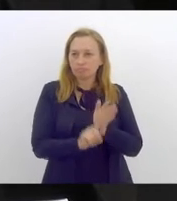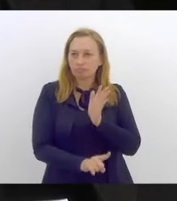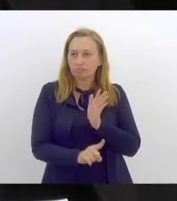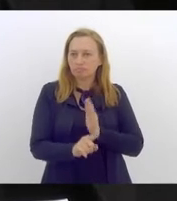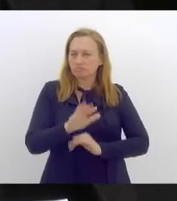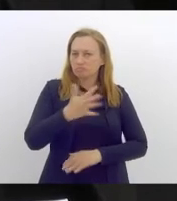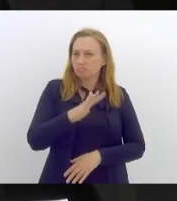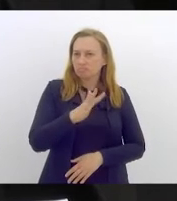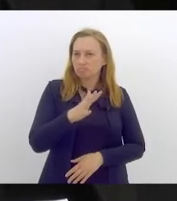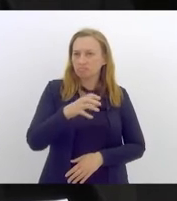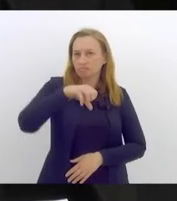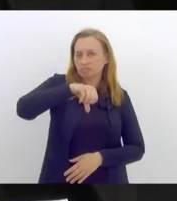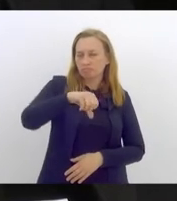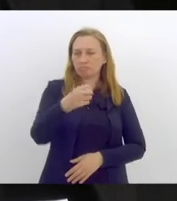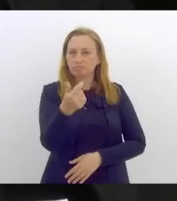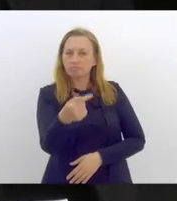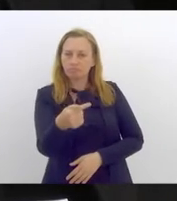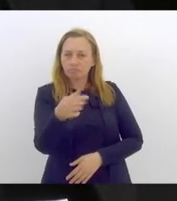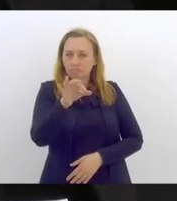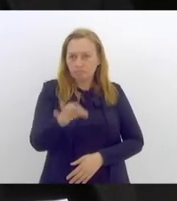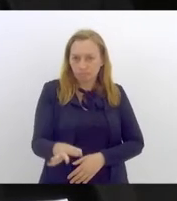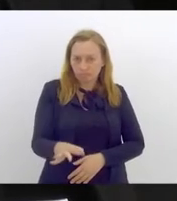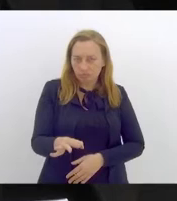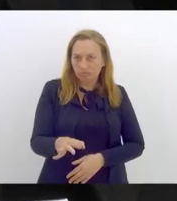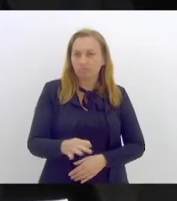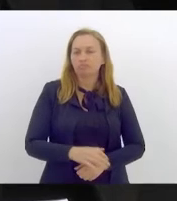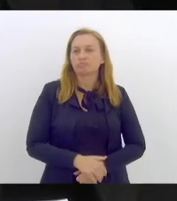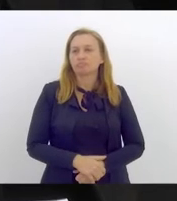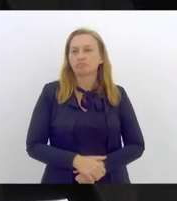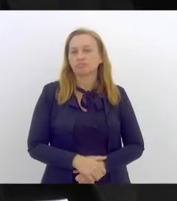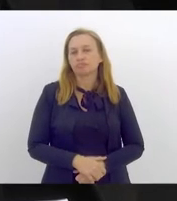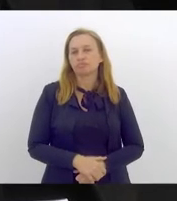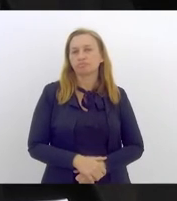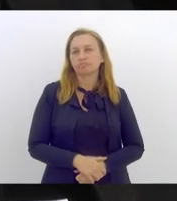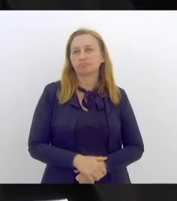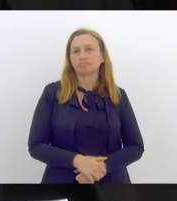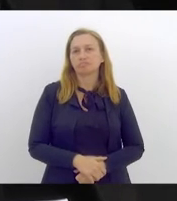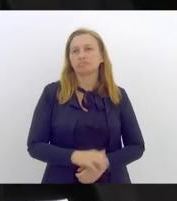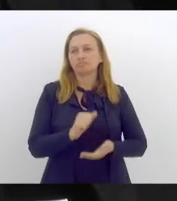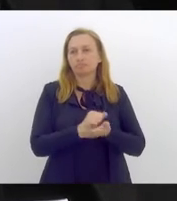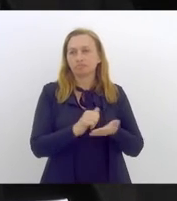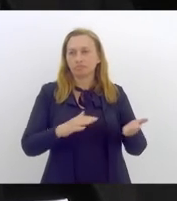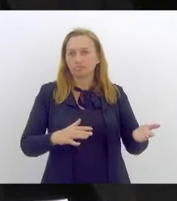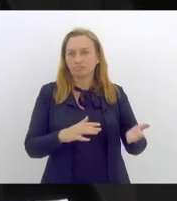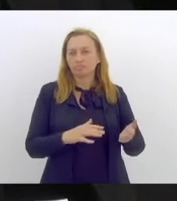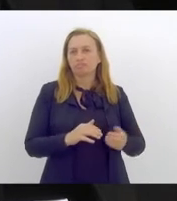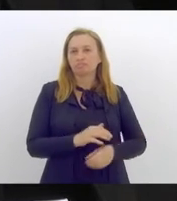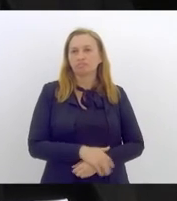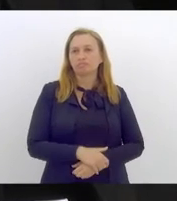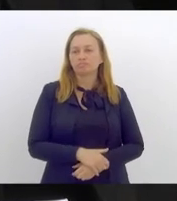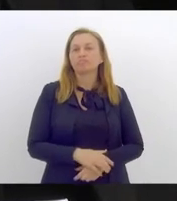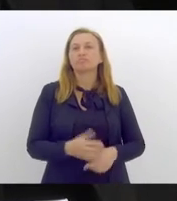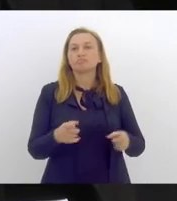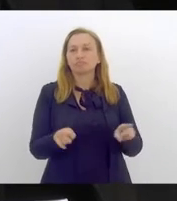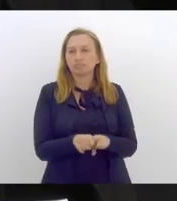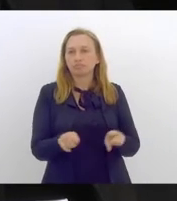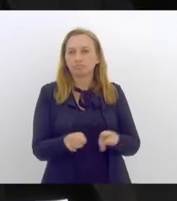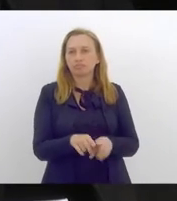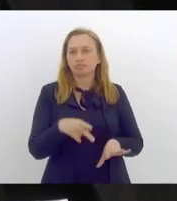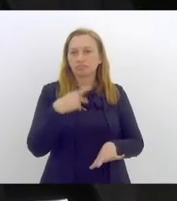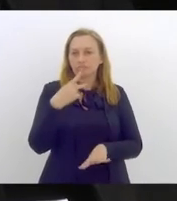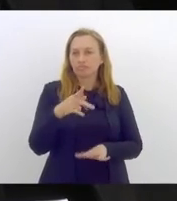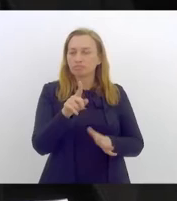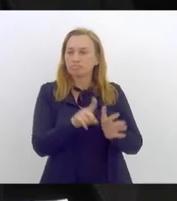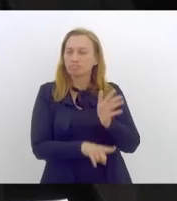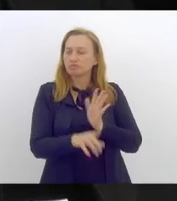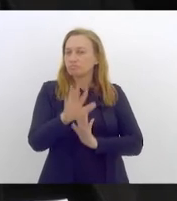mais ou menos 97% na ação realização de atividades extracurriculares. Quero ressaltar uma redução